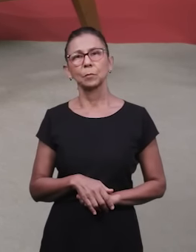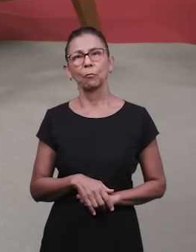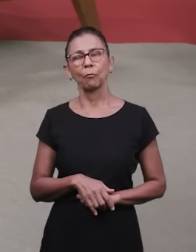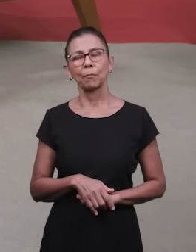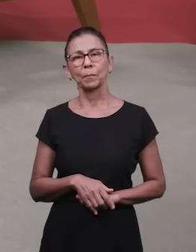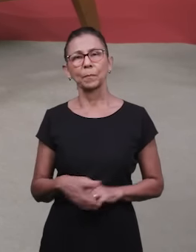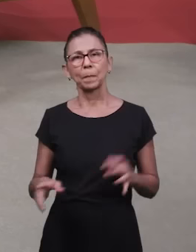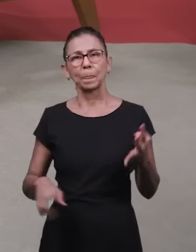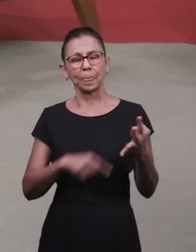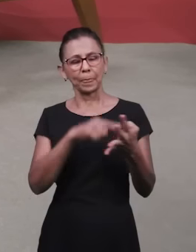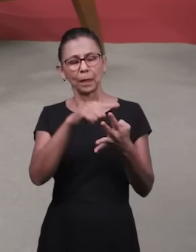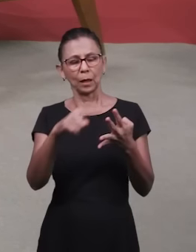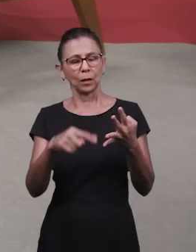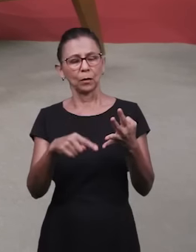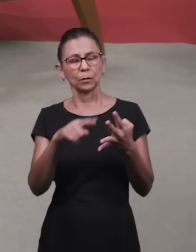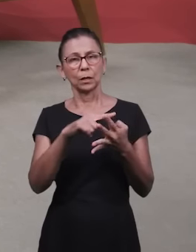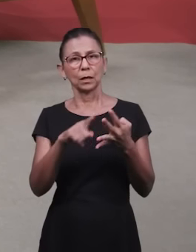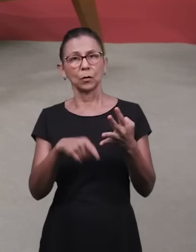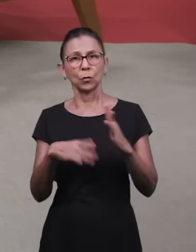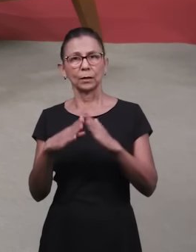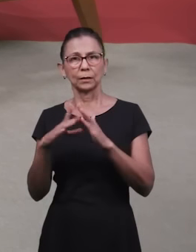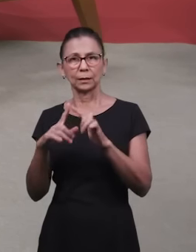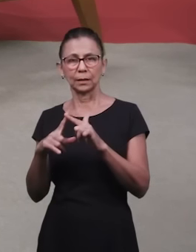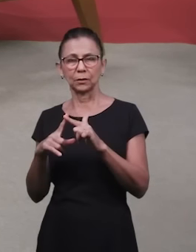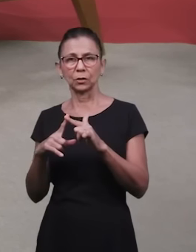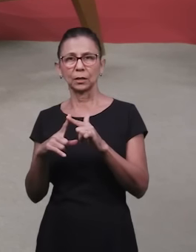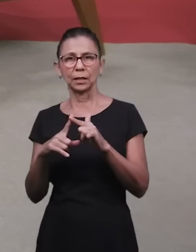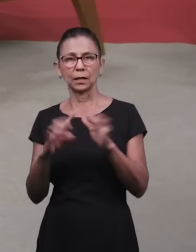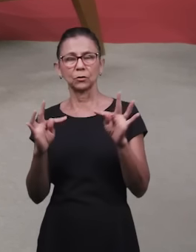que é a Igreja de Tiatira, né? Então, veja só,